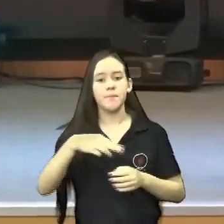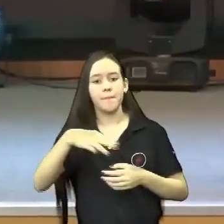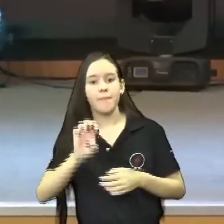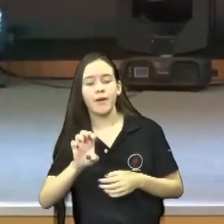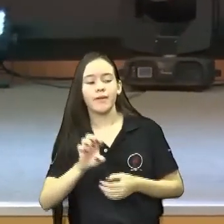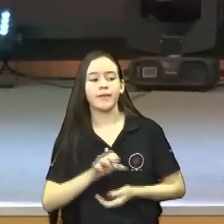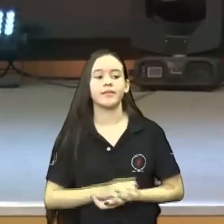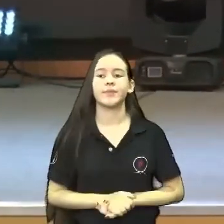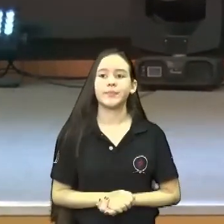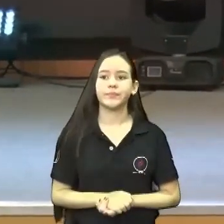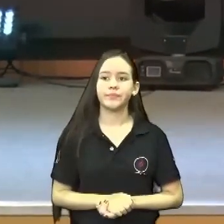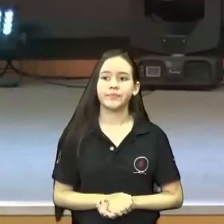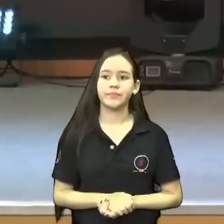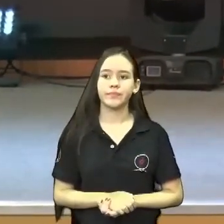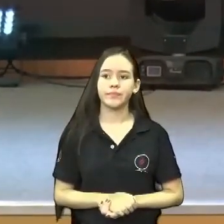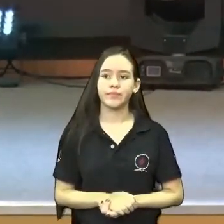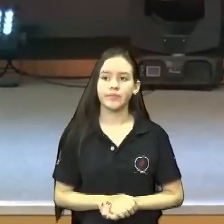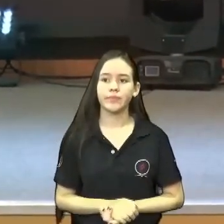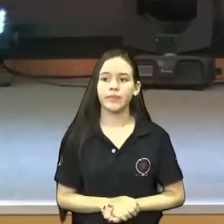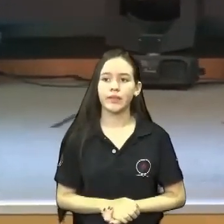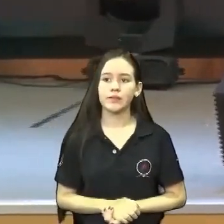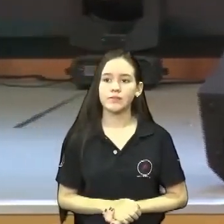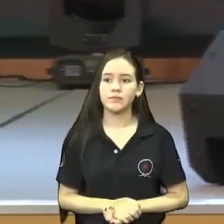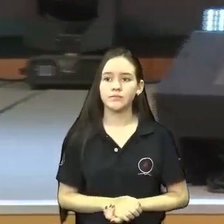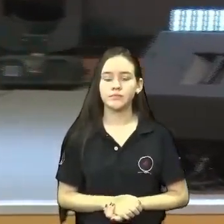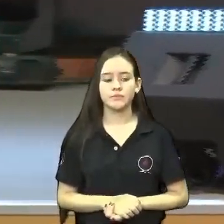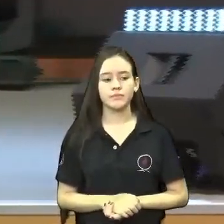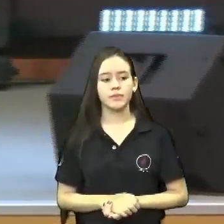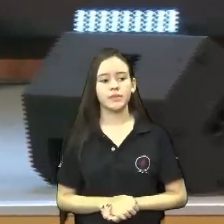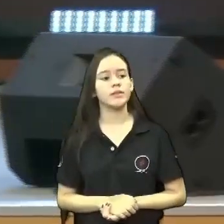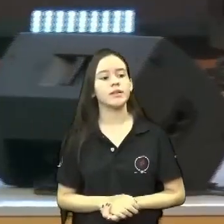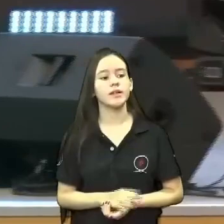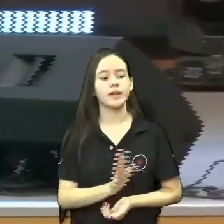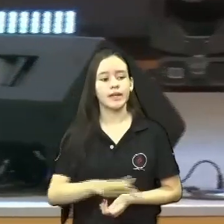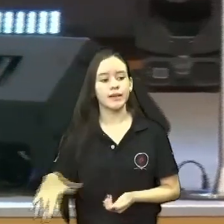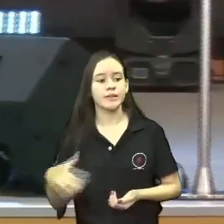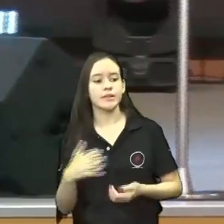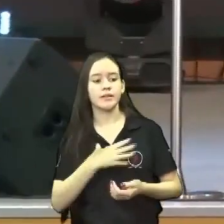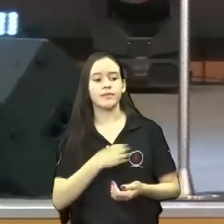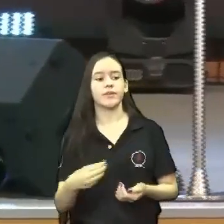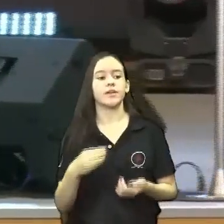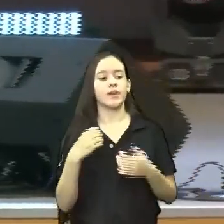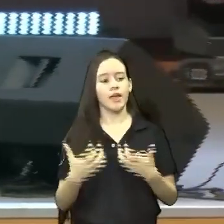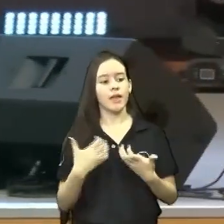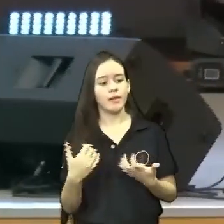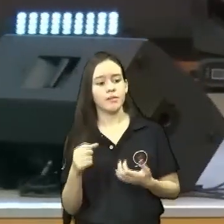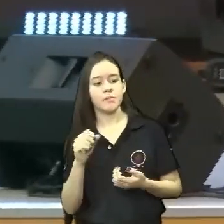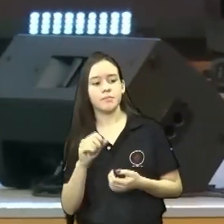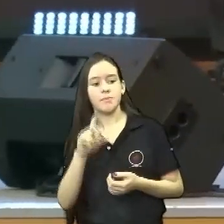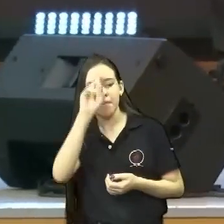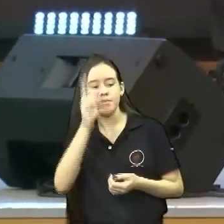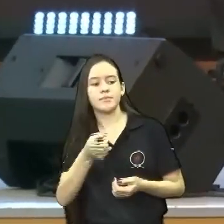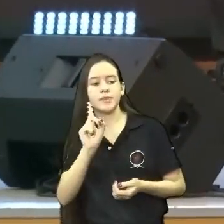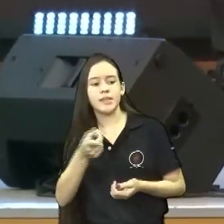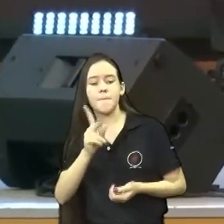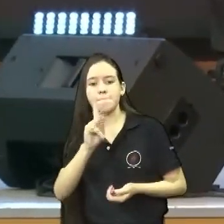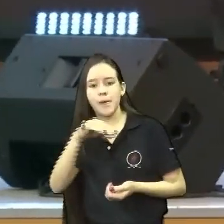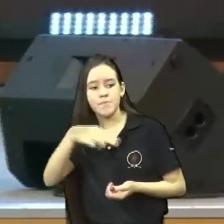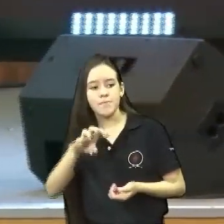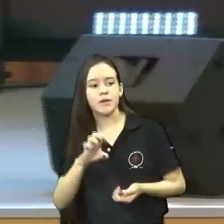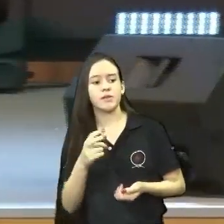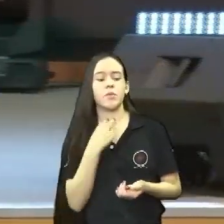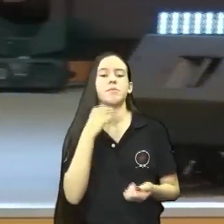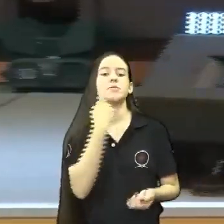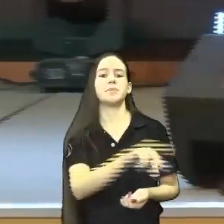desse jeito de ser mãe Cadê ele querendo mandar em pai não pode dar palmada eu